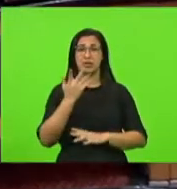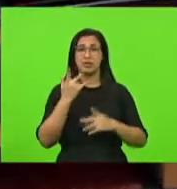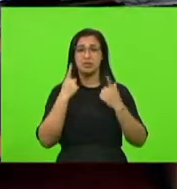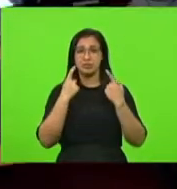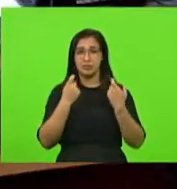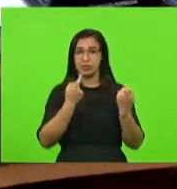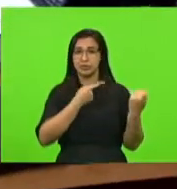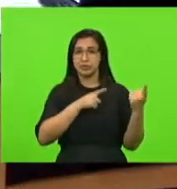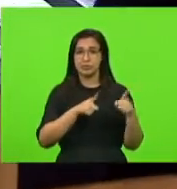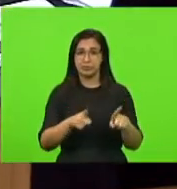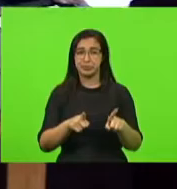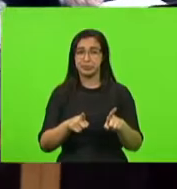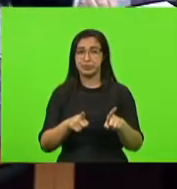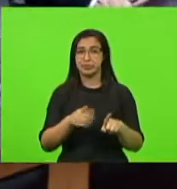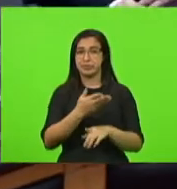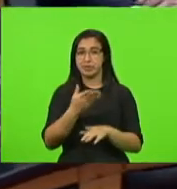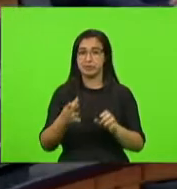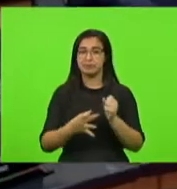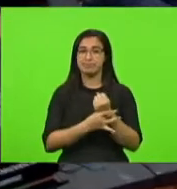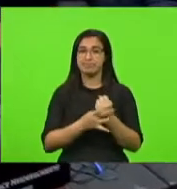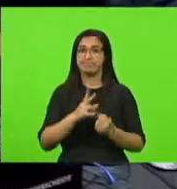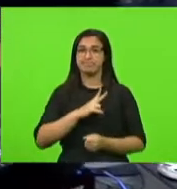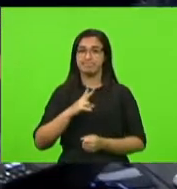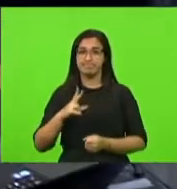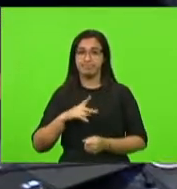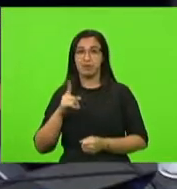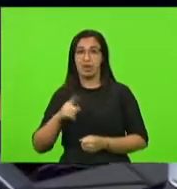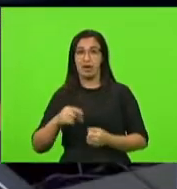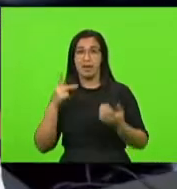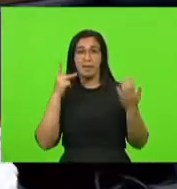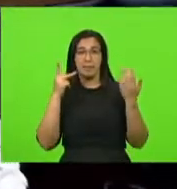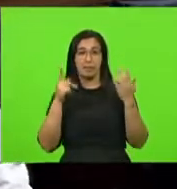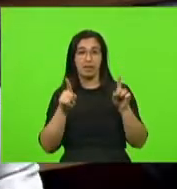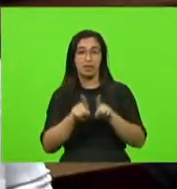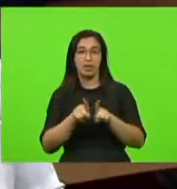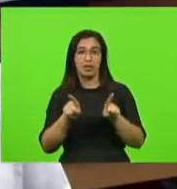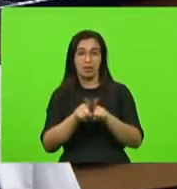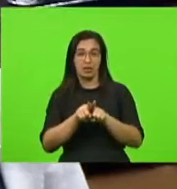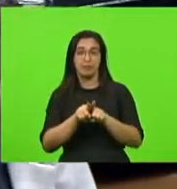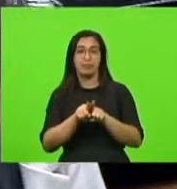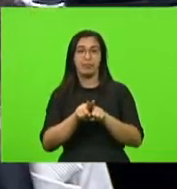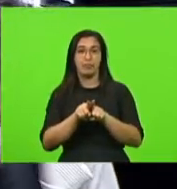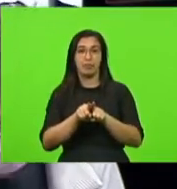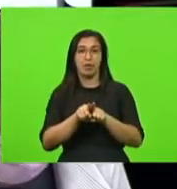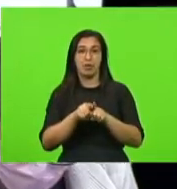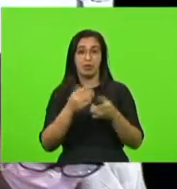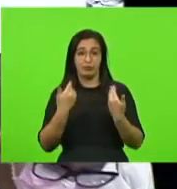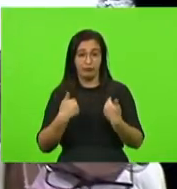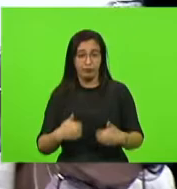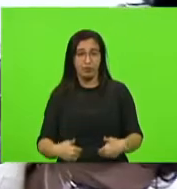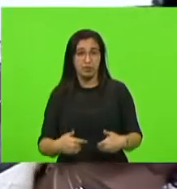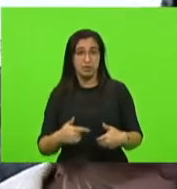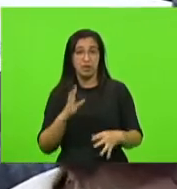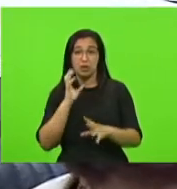Essas violências são violências físicas ou até mesmo psíquicas, que elas não são contabilizadas e não existe um relatório. Baseado no que já